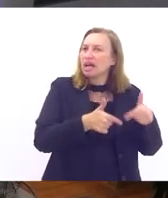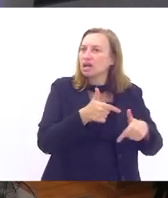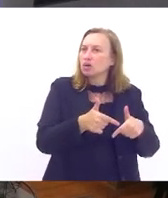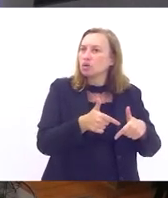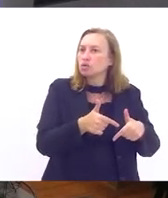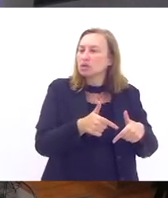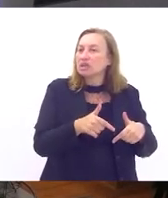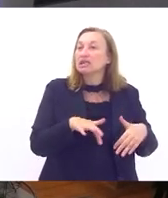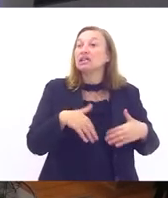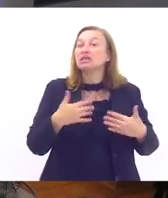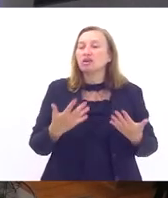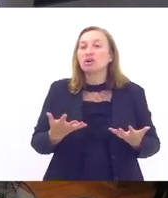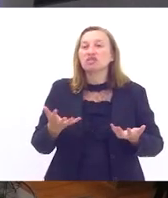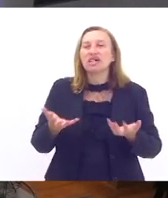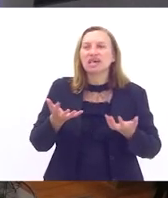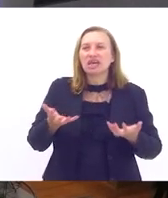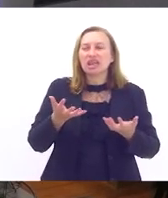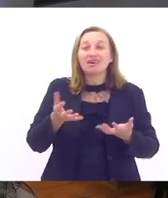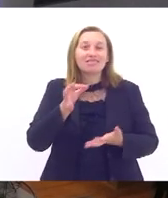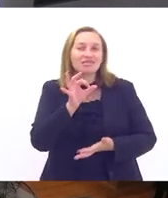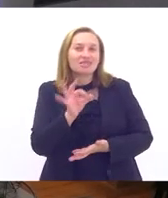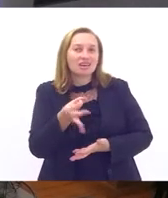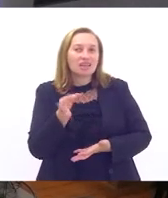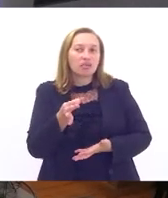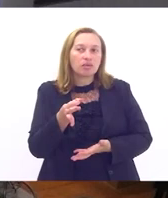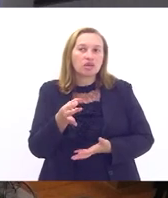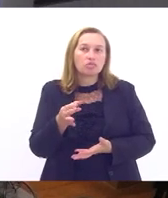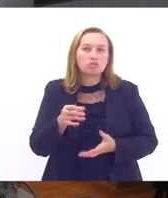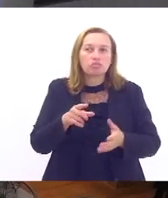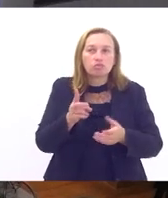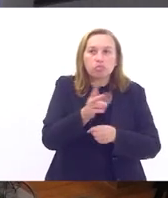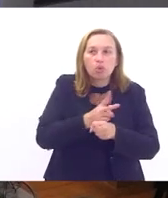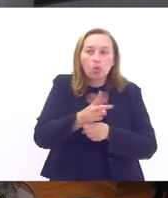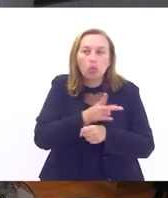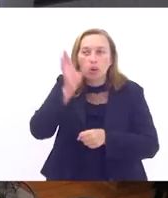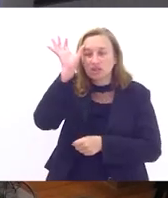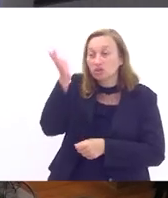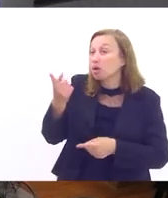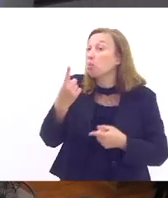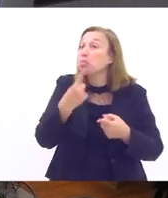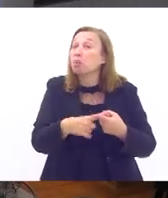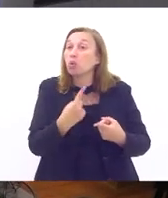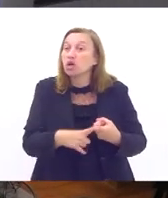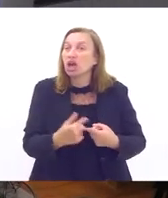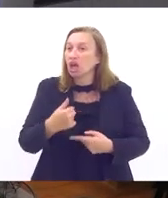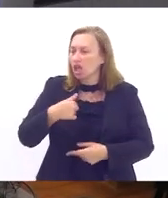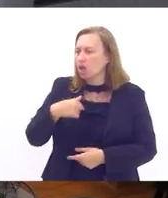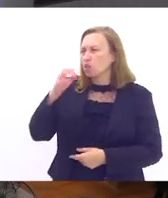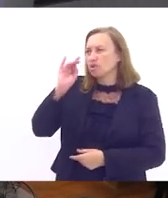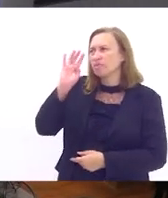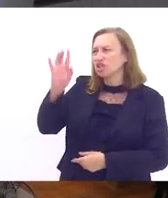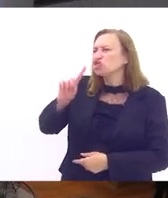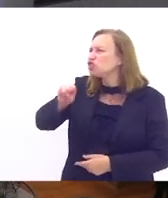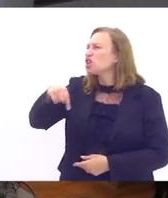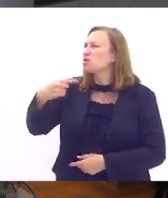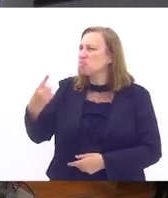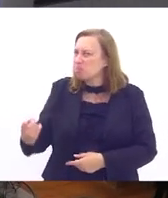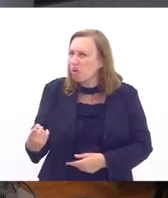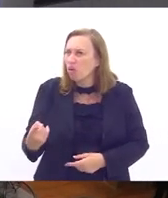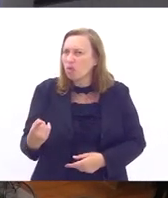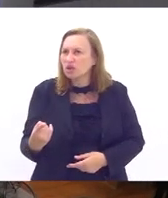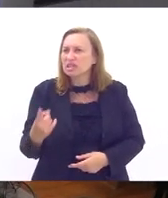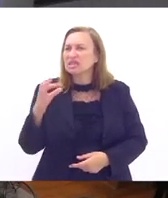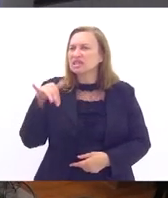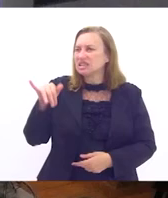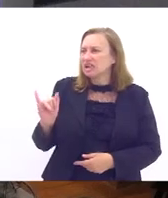E aí a gente vai querer exatamente buscar uma solução, porque eu imagino, depois... O deputado Tandi